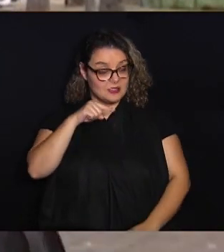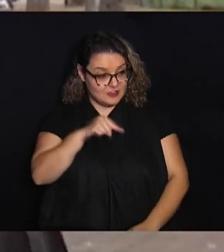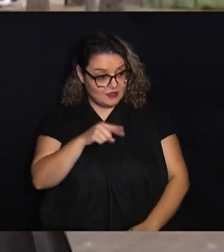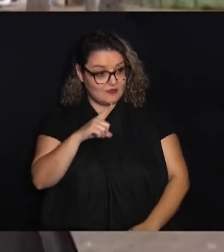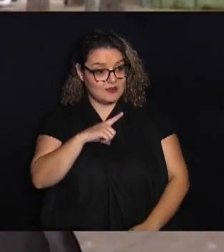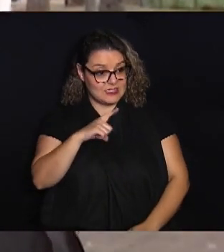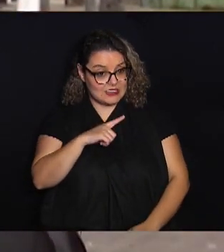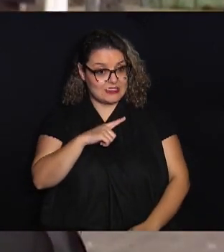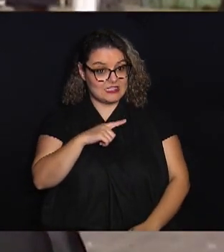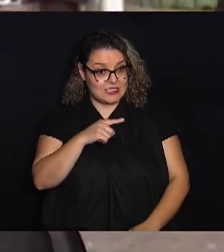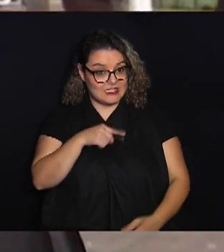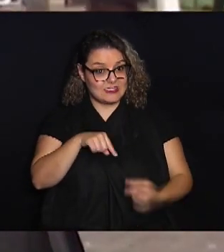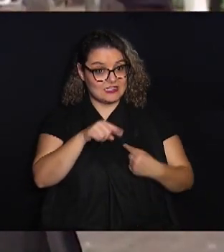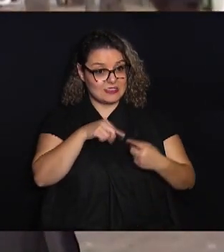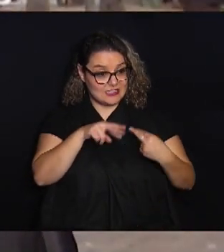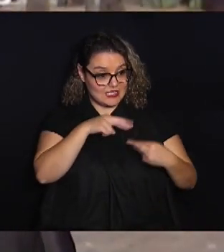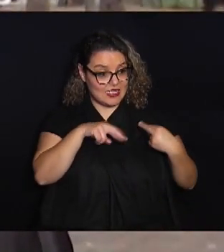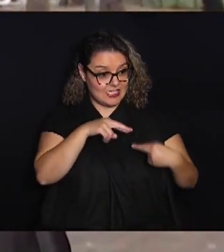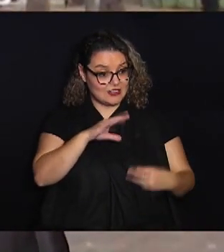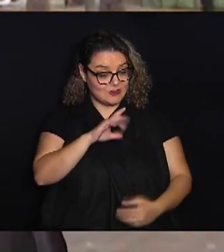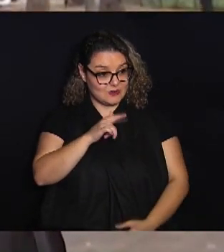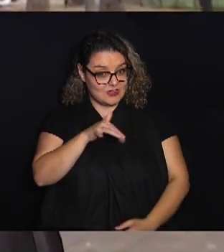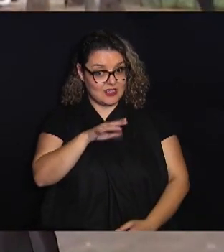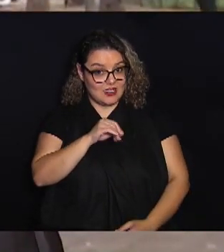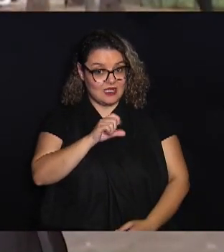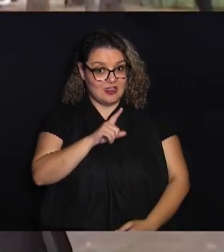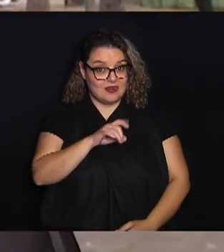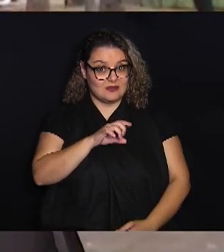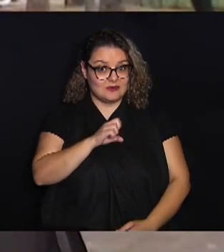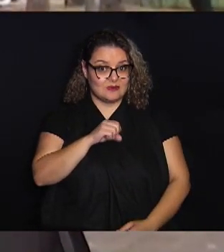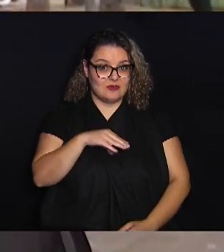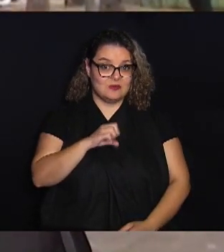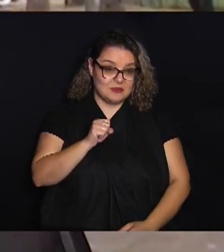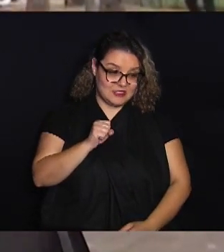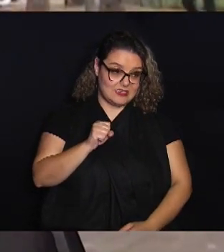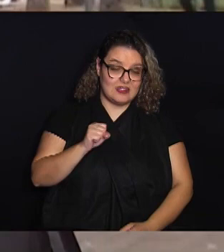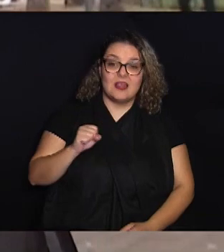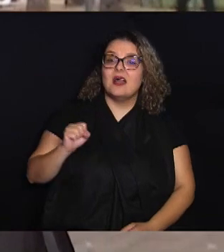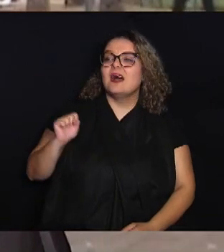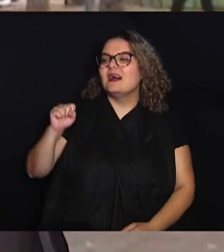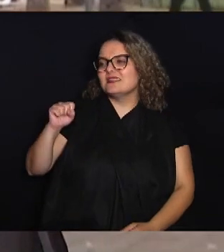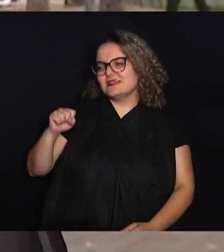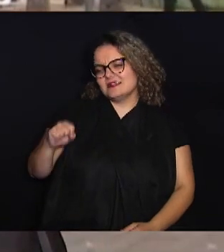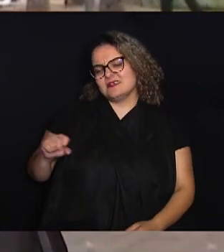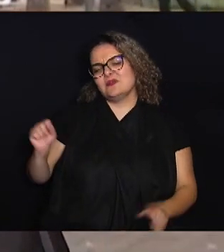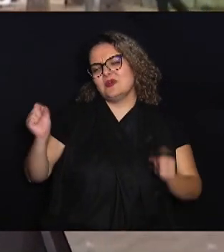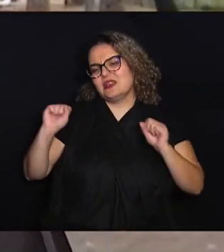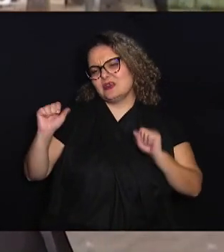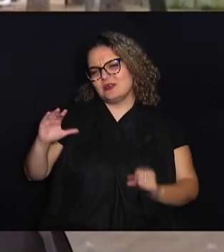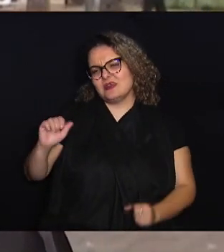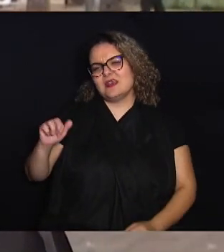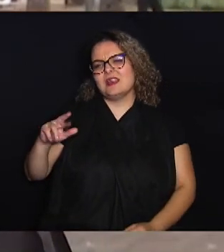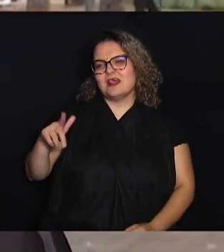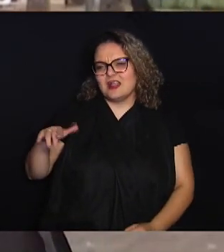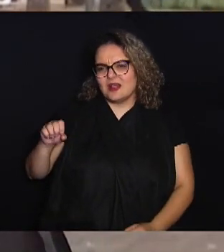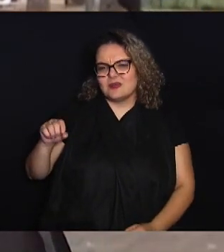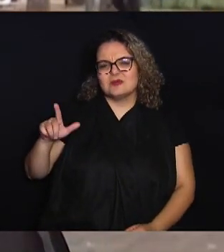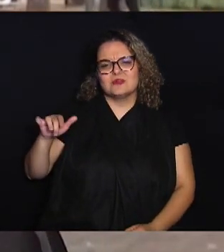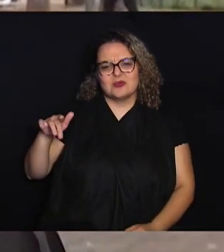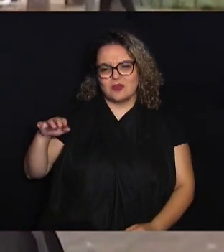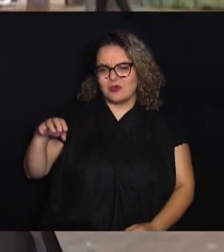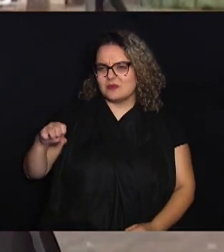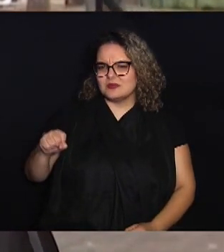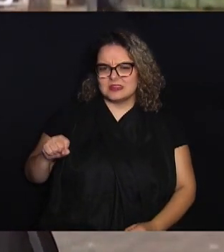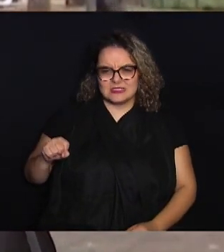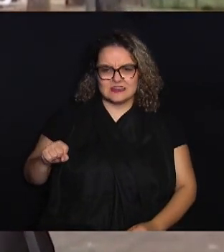tem essa afinidade também com Carlos Gomes, né? Ah, eu gosto muito de Carlos Gomes. Tocava muitas obras dele quando estava